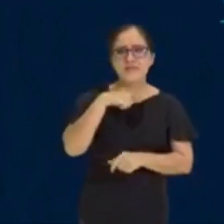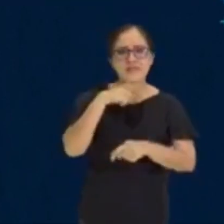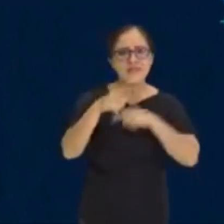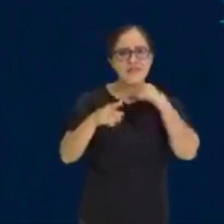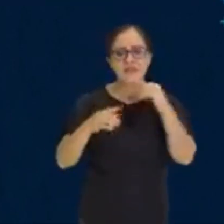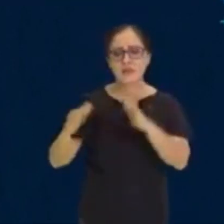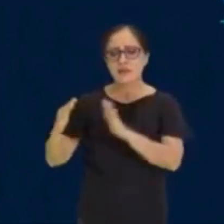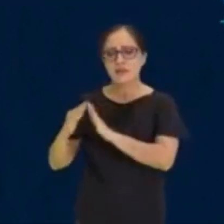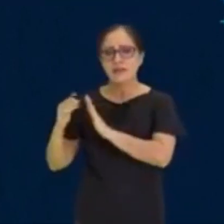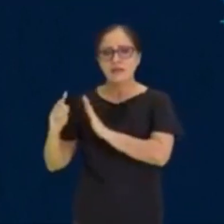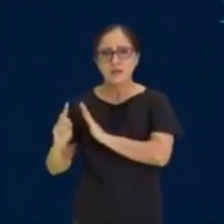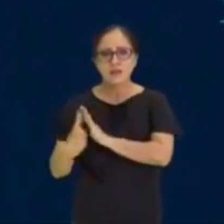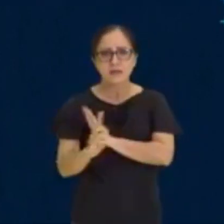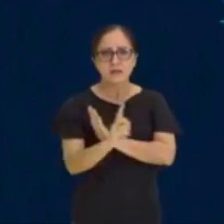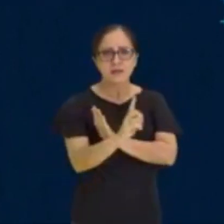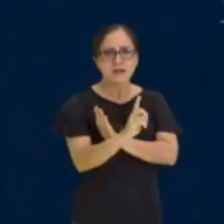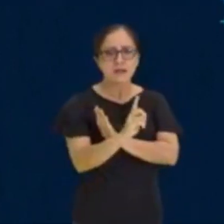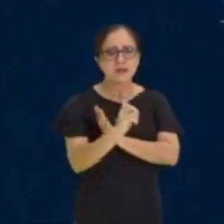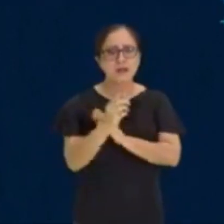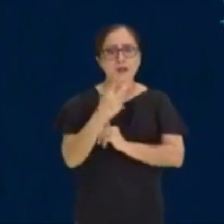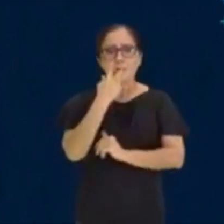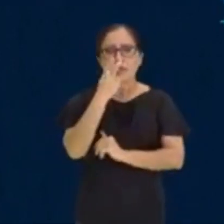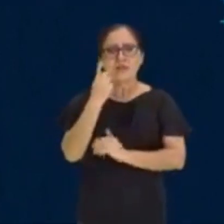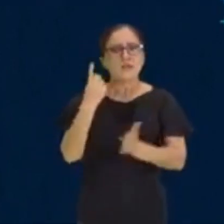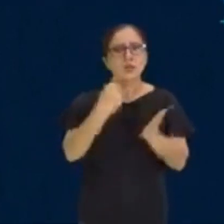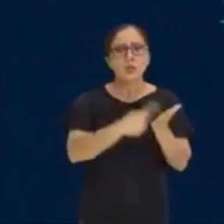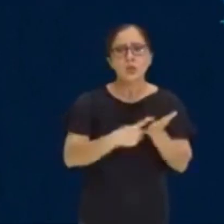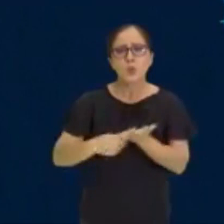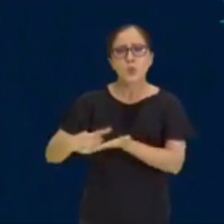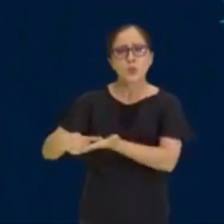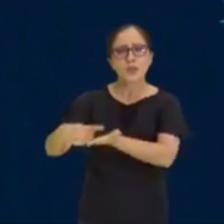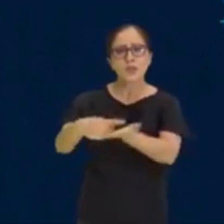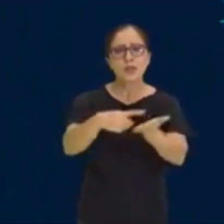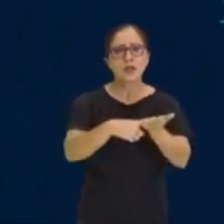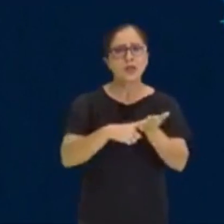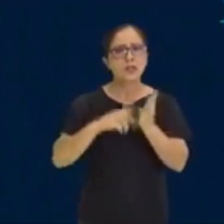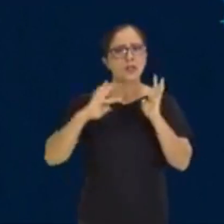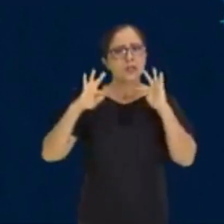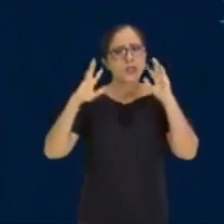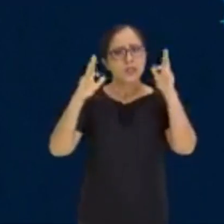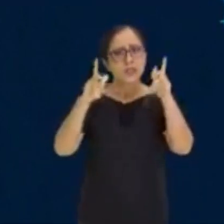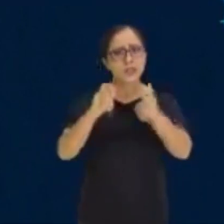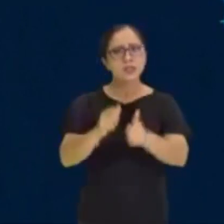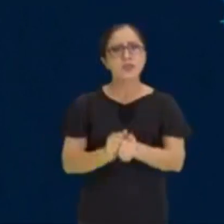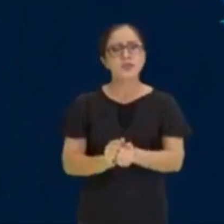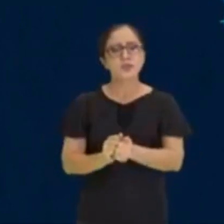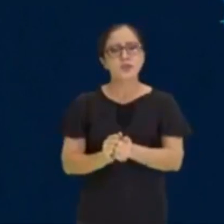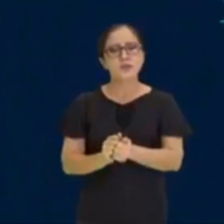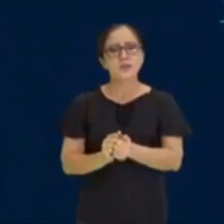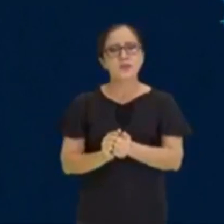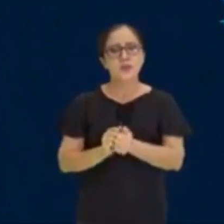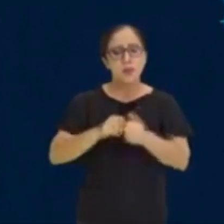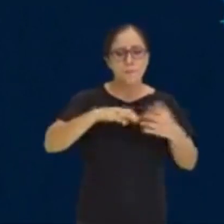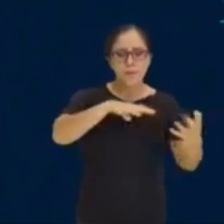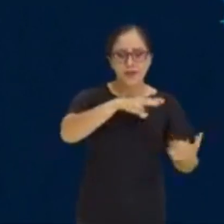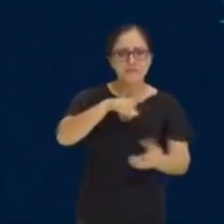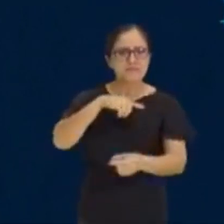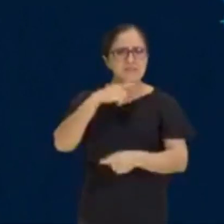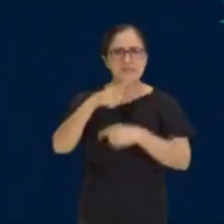casa. Como que se fosse combinado em todo o planeta. Naquele dia, ninguém saiu de casa.